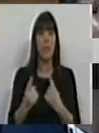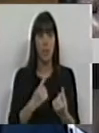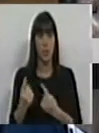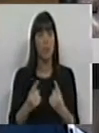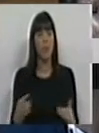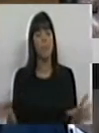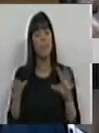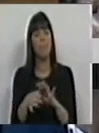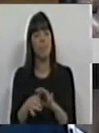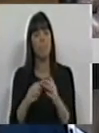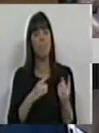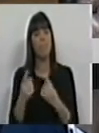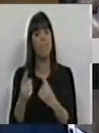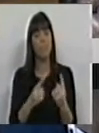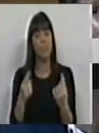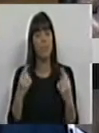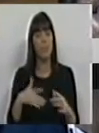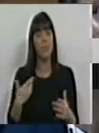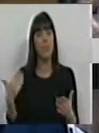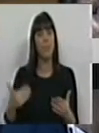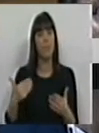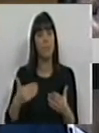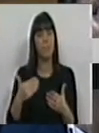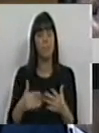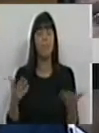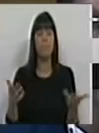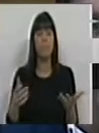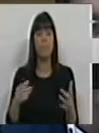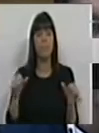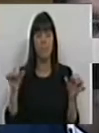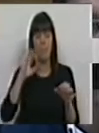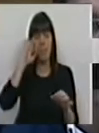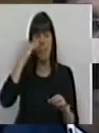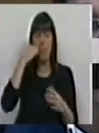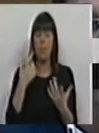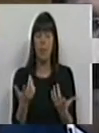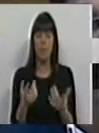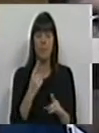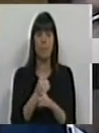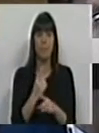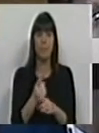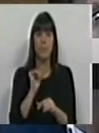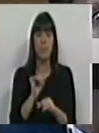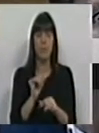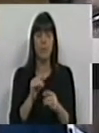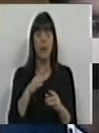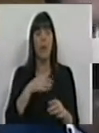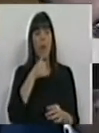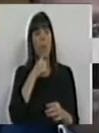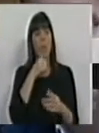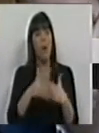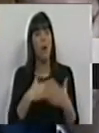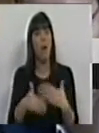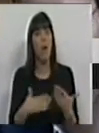transportes, sobretudo de um transporte que tem vindo a ser cada vez mais ameaçado relativamente à sua